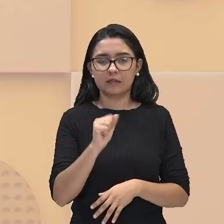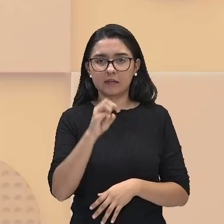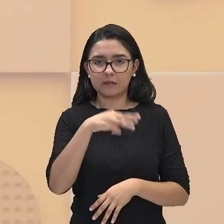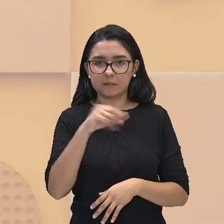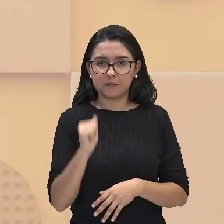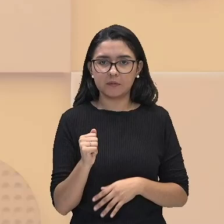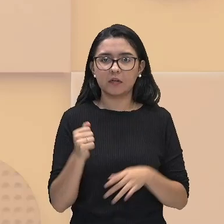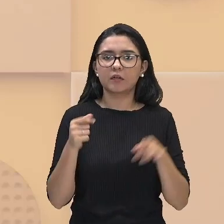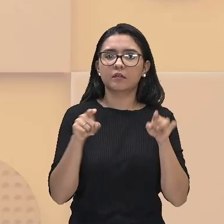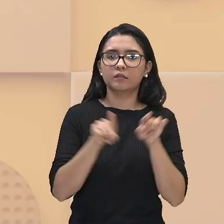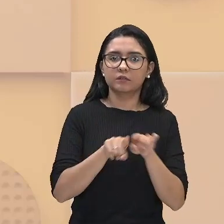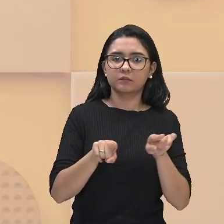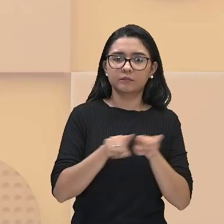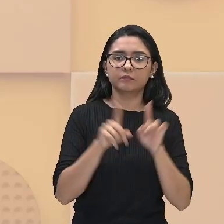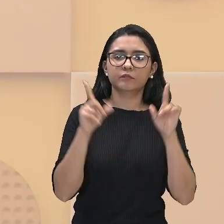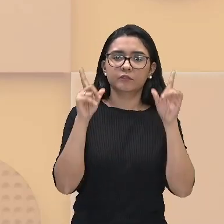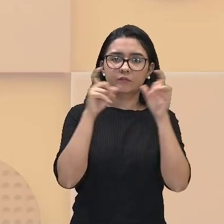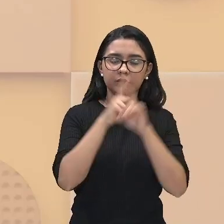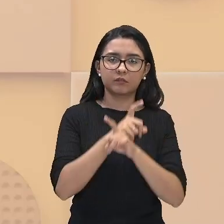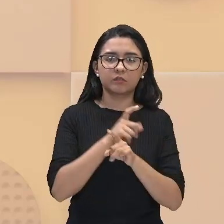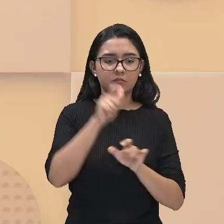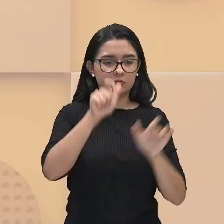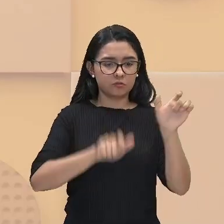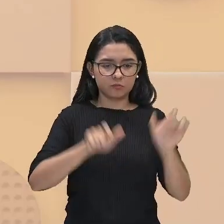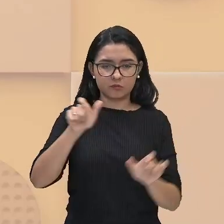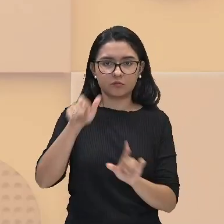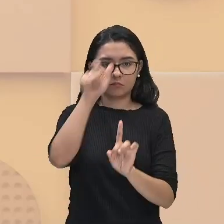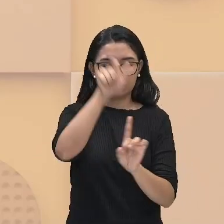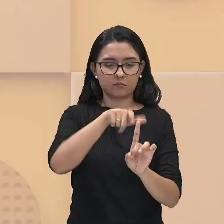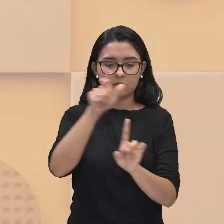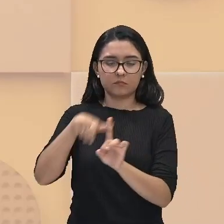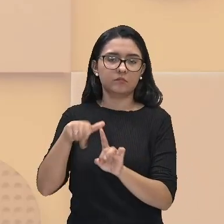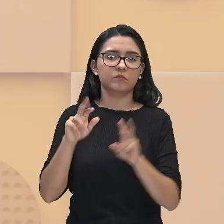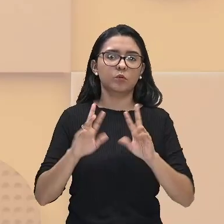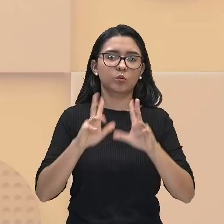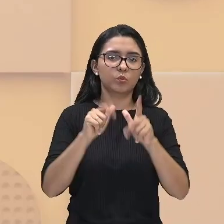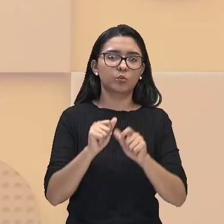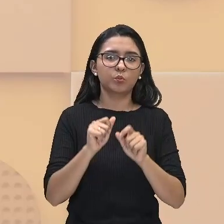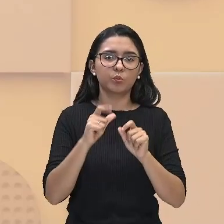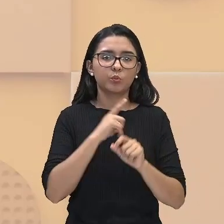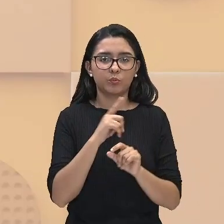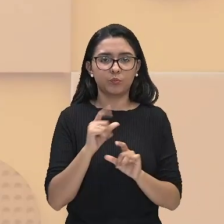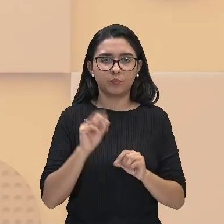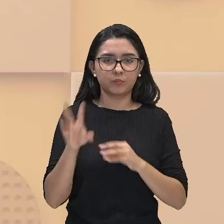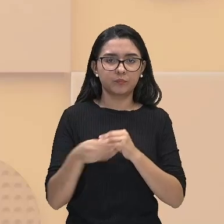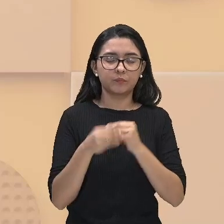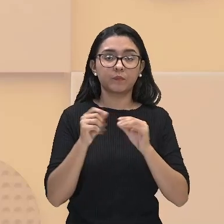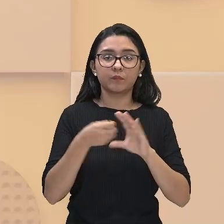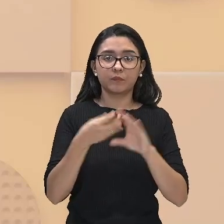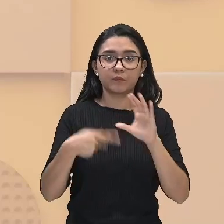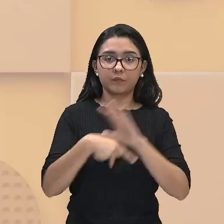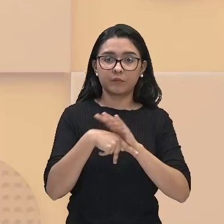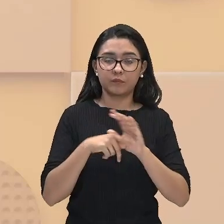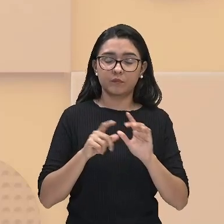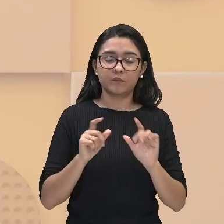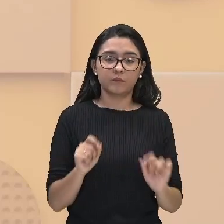também da complexidade dos personagens, e isso tudo vai estar ali sendo